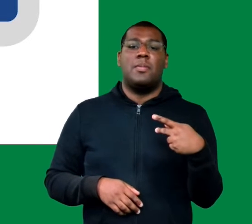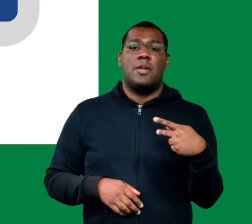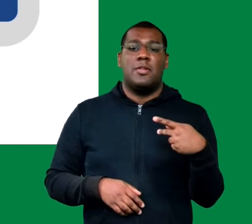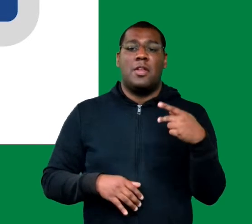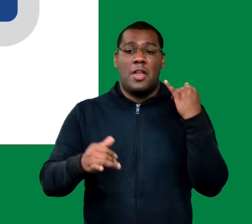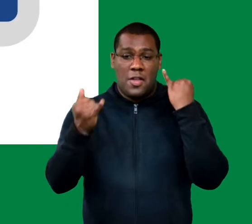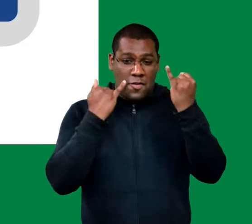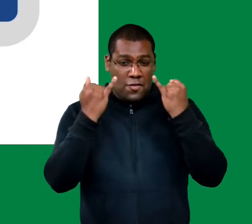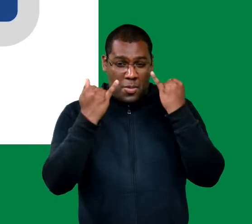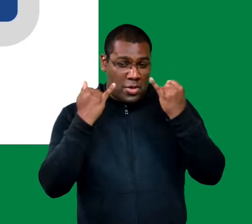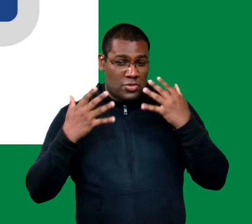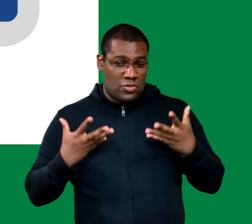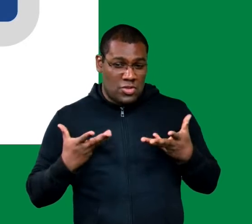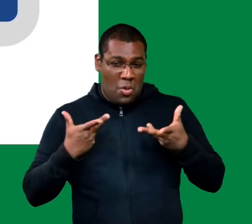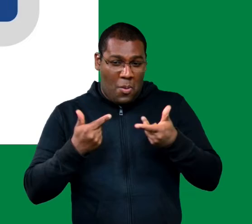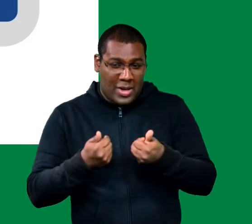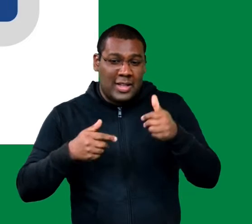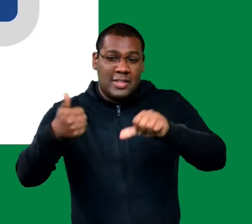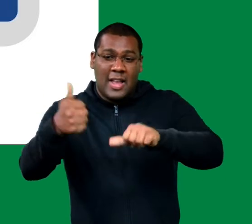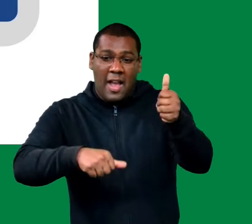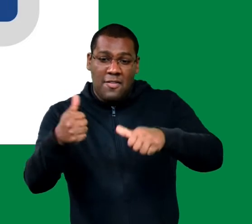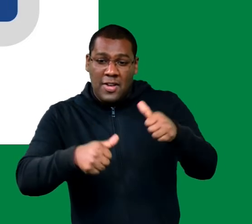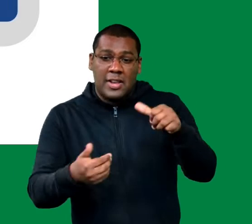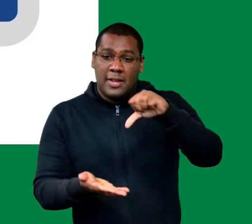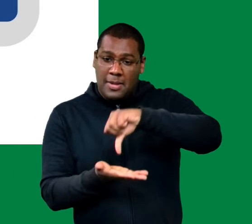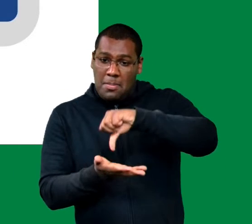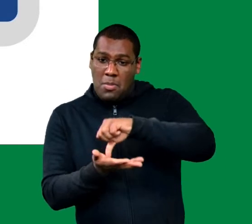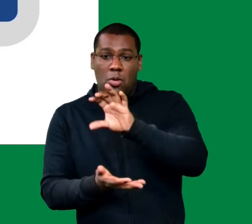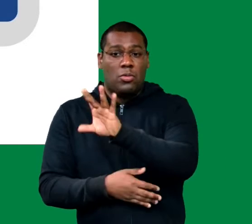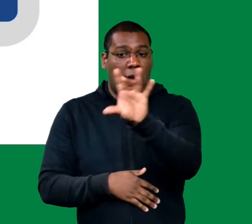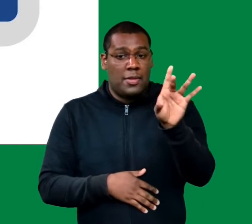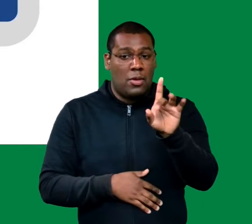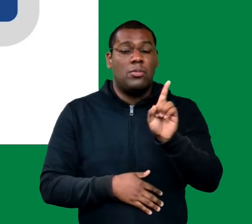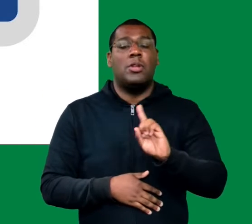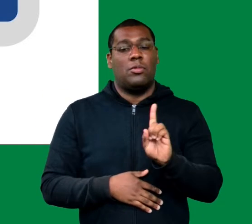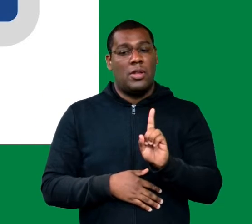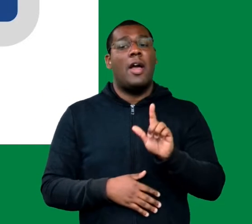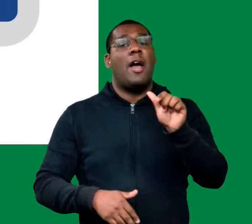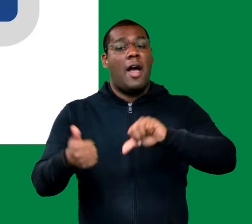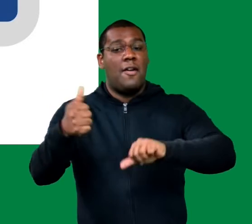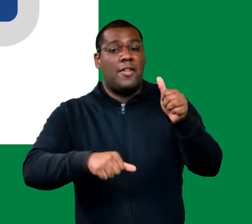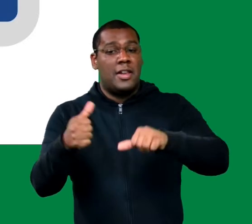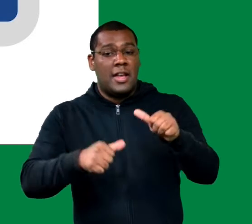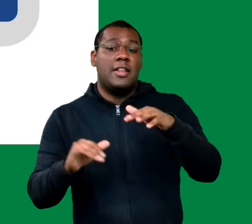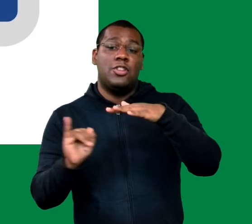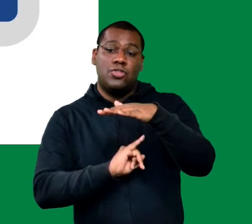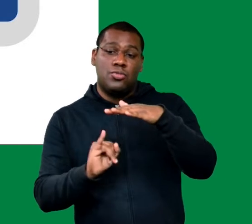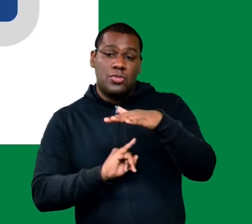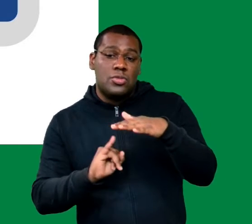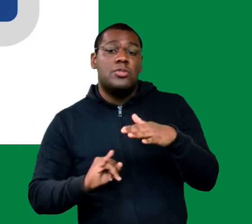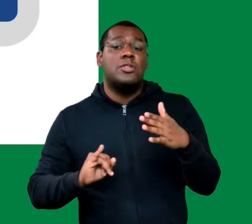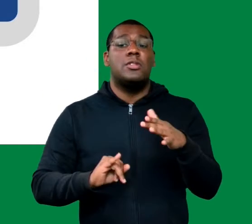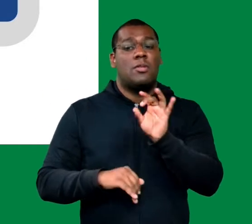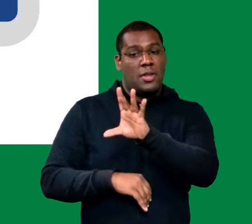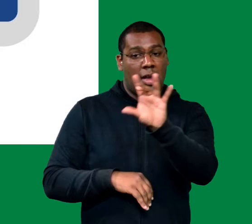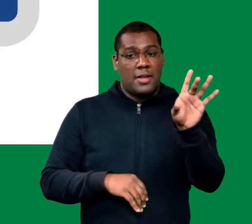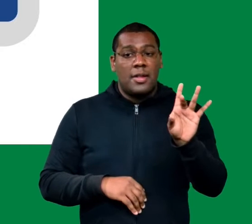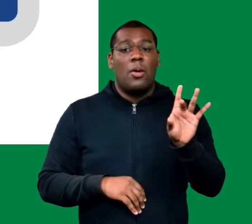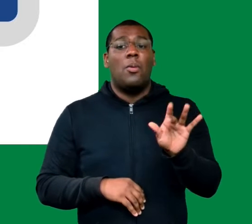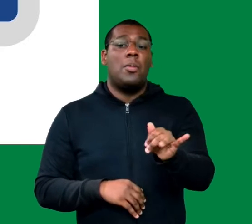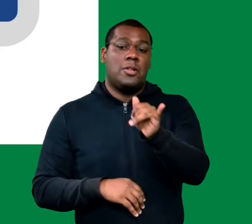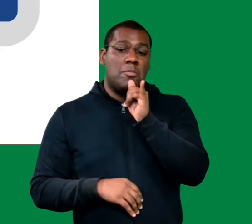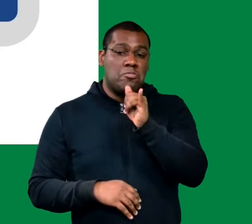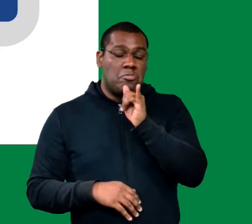qualidade e eficiência por campus, mas apenas por instituição. Então vai pegar lá o Instituto Federal de Brasília, os outros institutos, cada